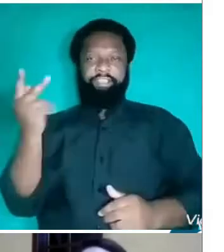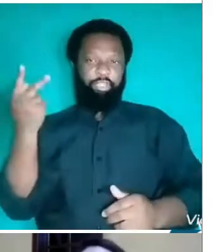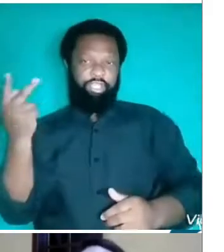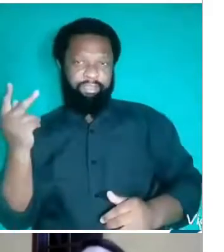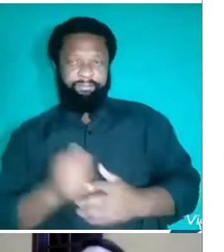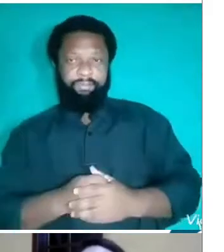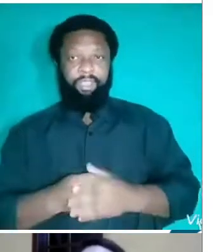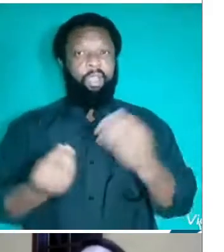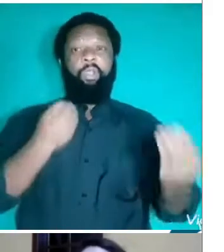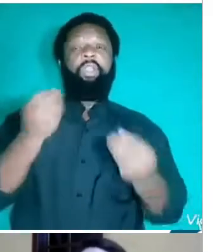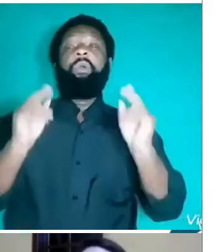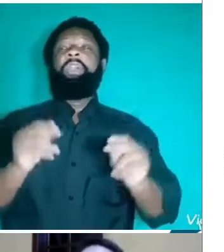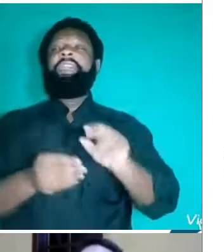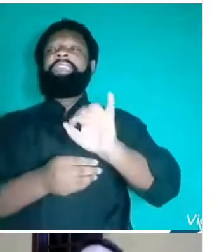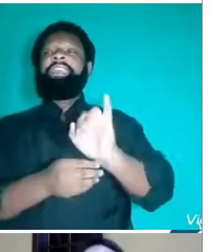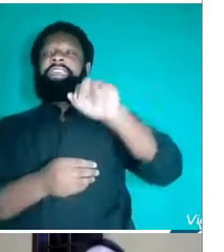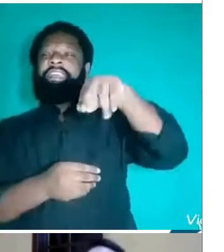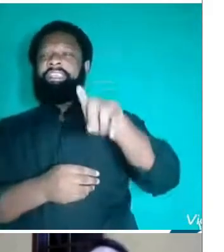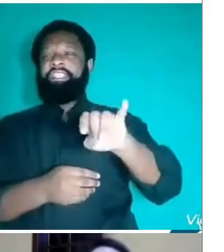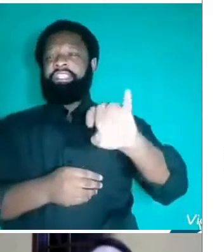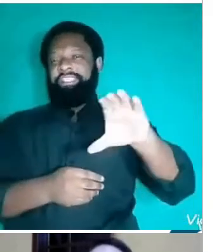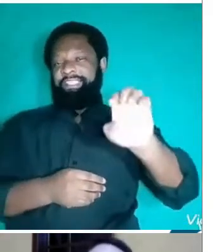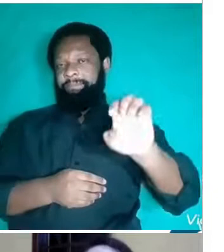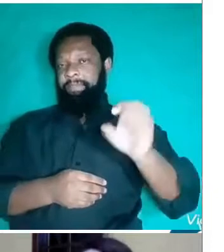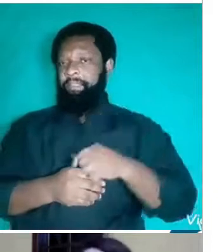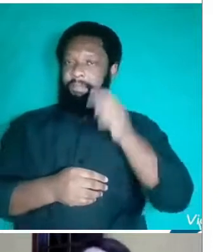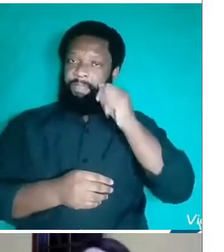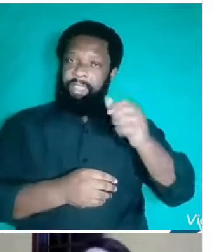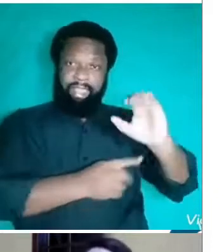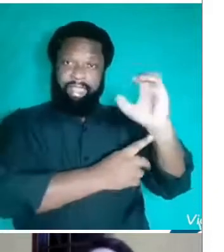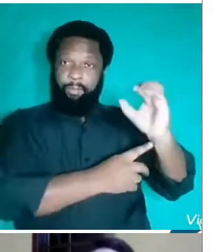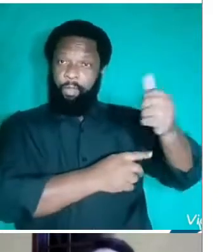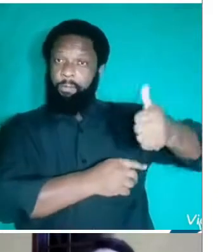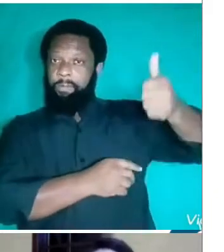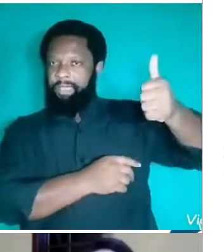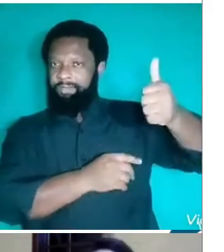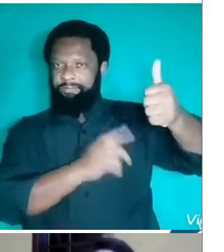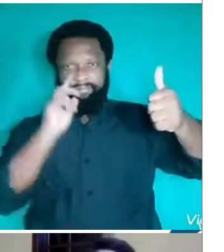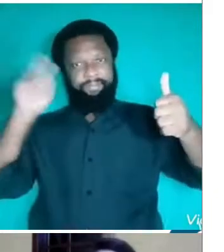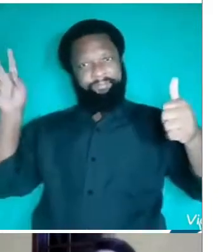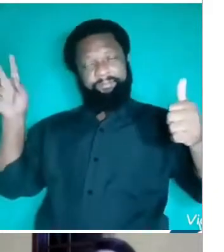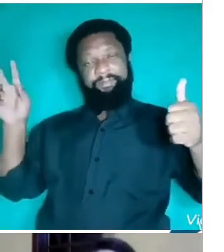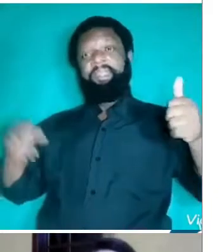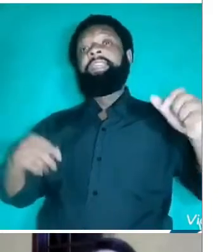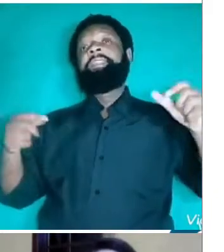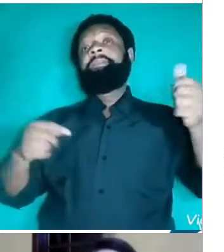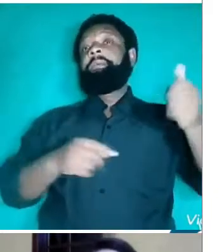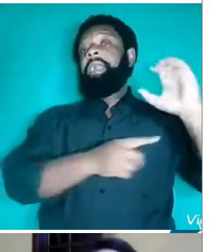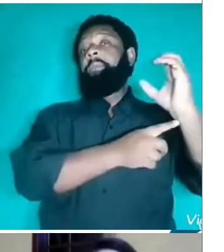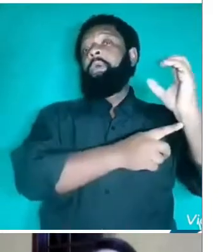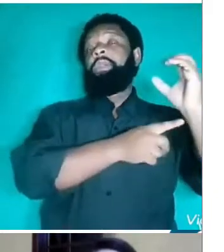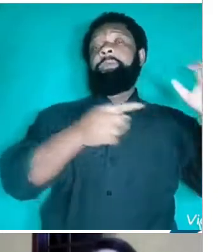hidrogênio, né, com o índice. Então, olha só, o primeiro carbono, que é esse aqui,